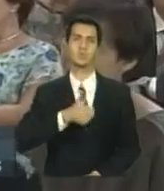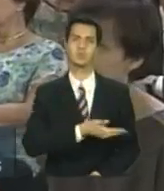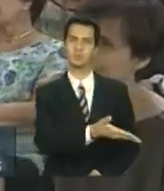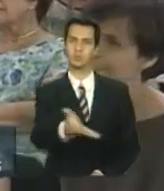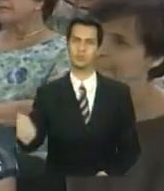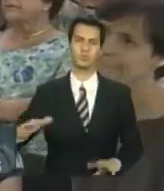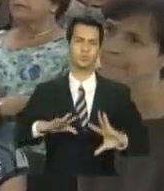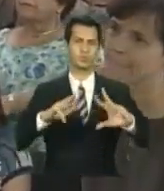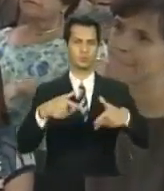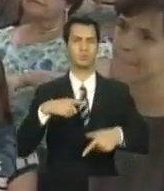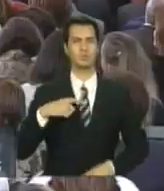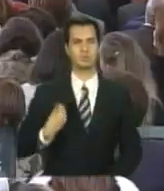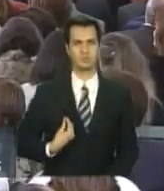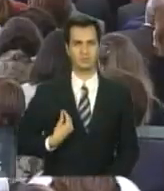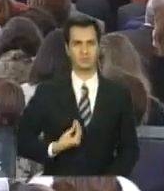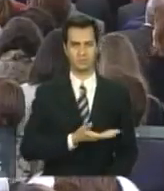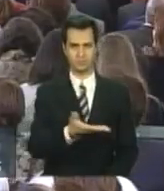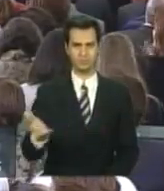aqui presentes.